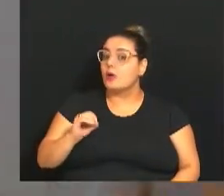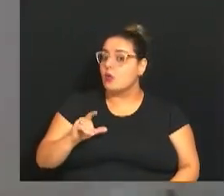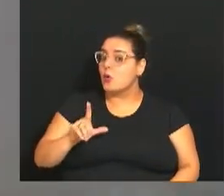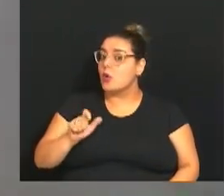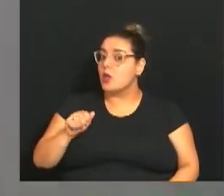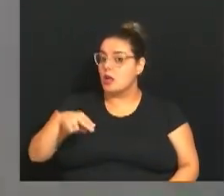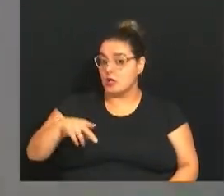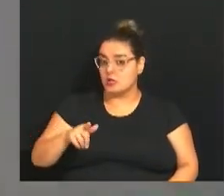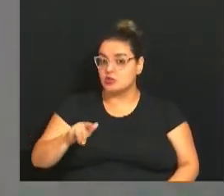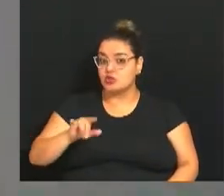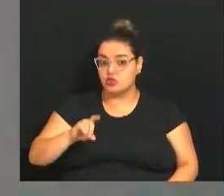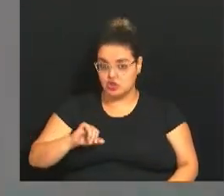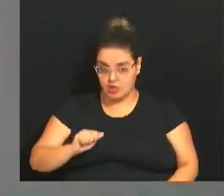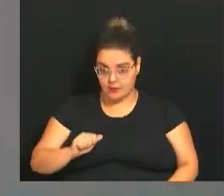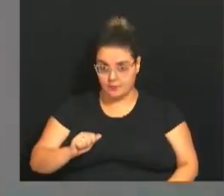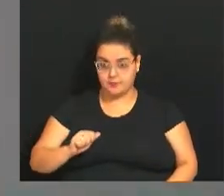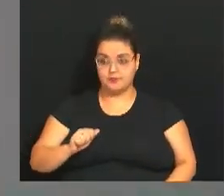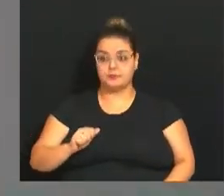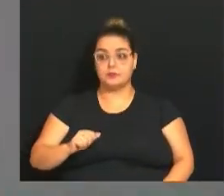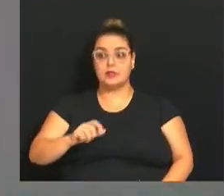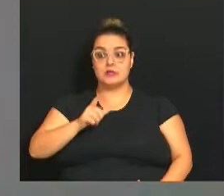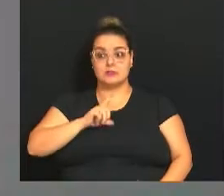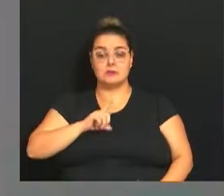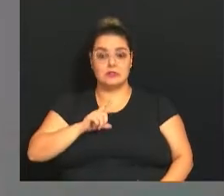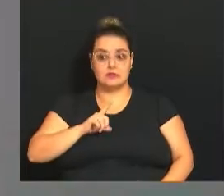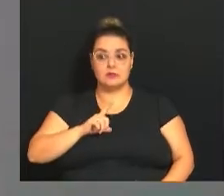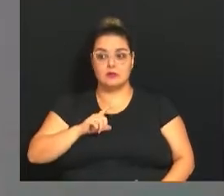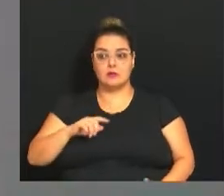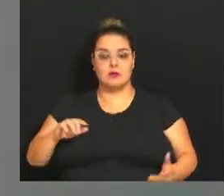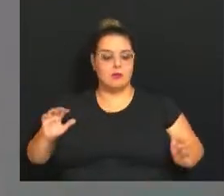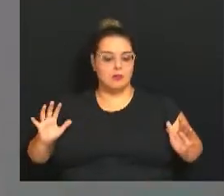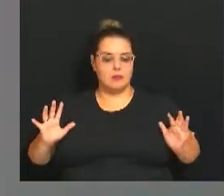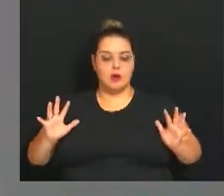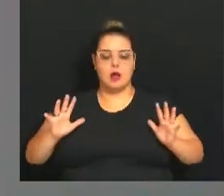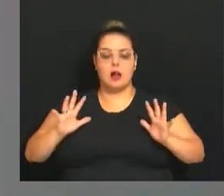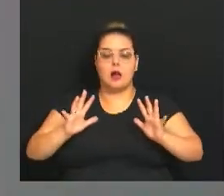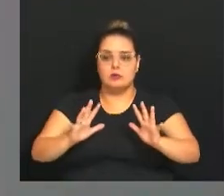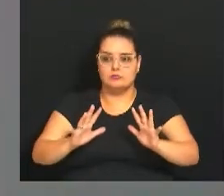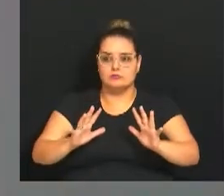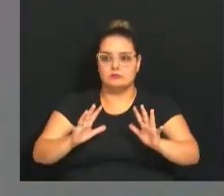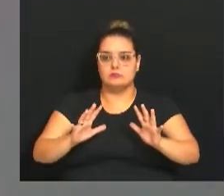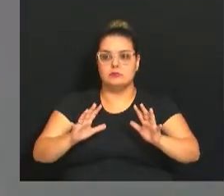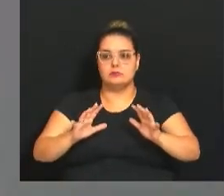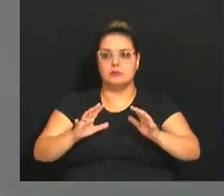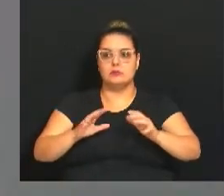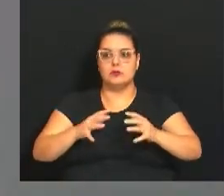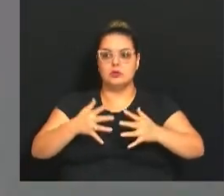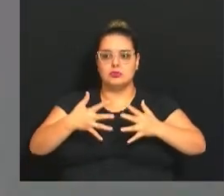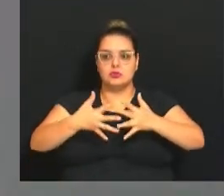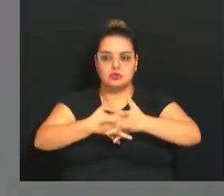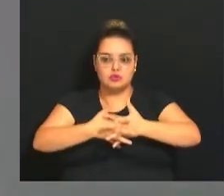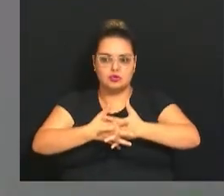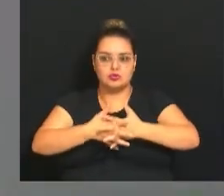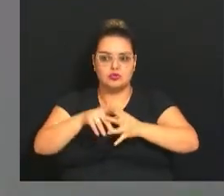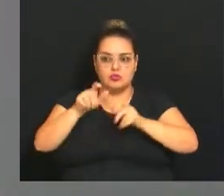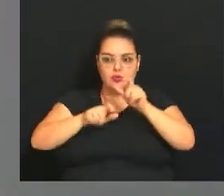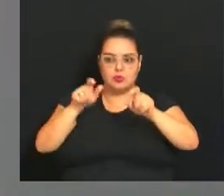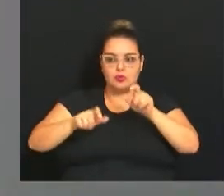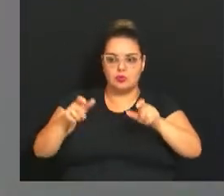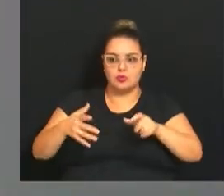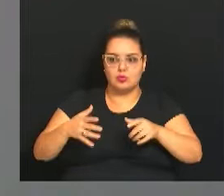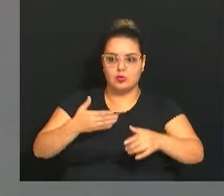sempre teve essa coisa de estar em torno de um conflito entre pessoas, entre